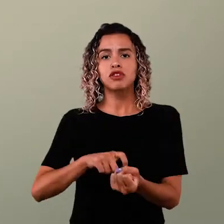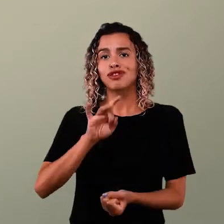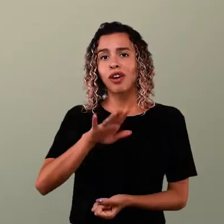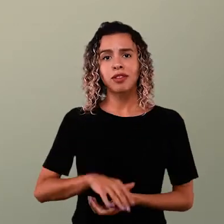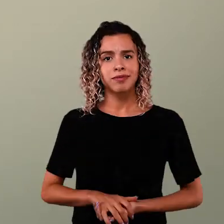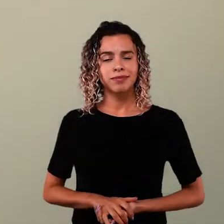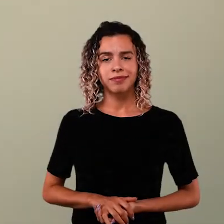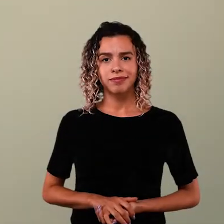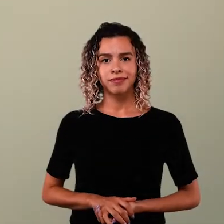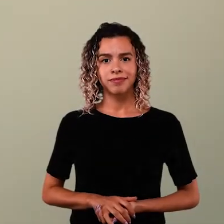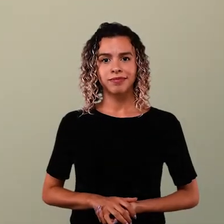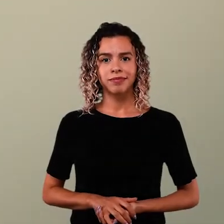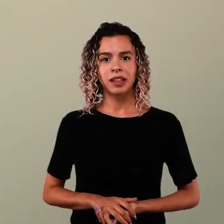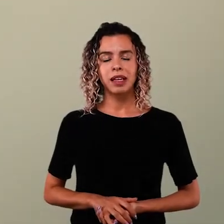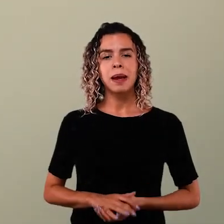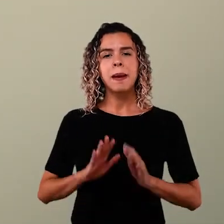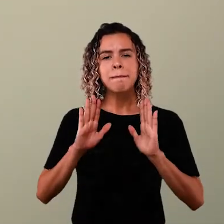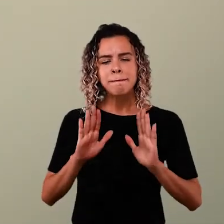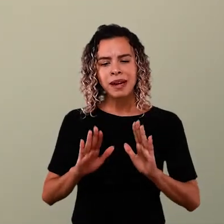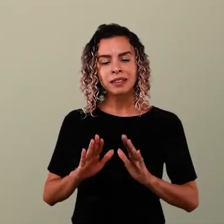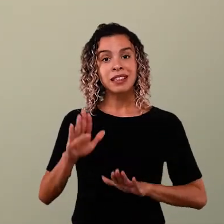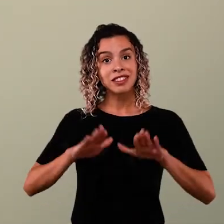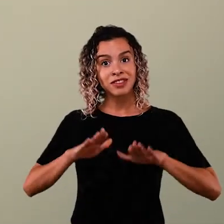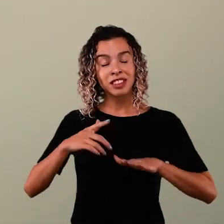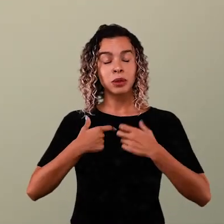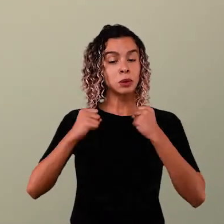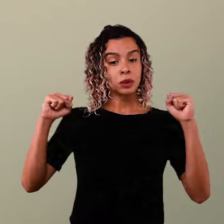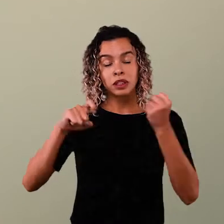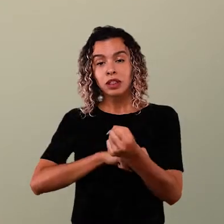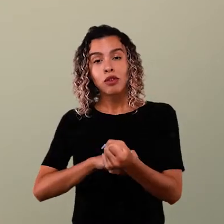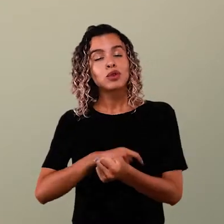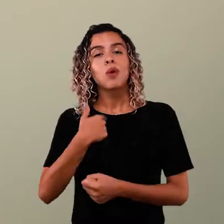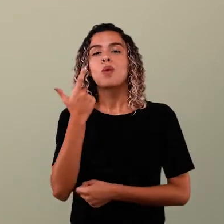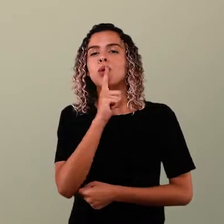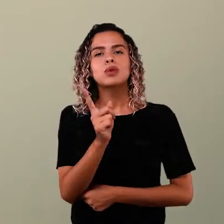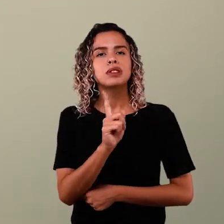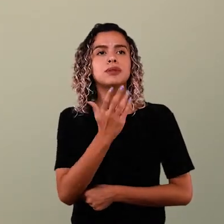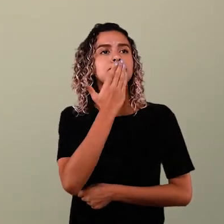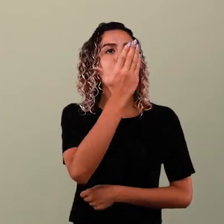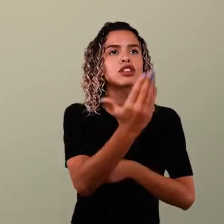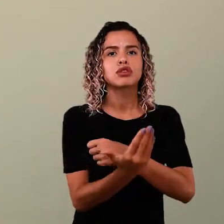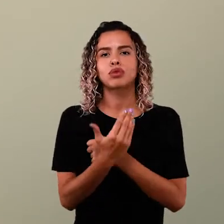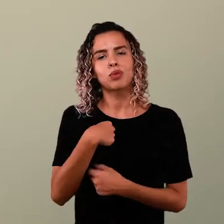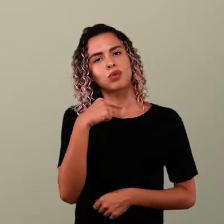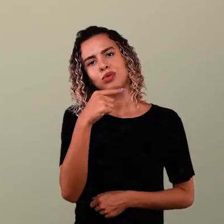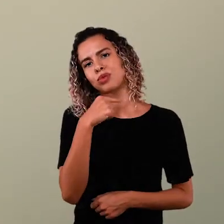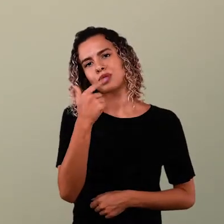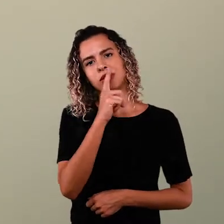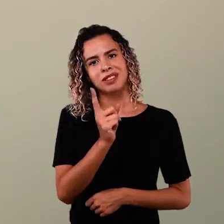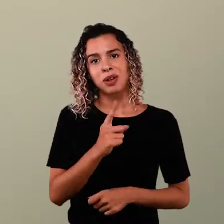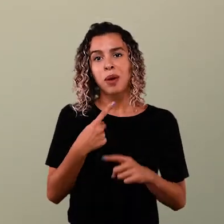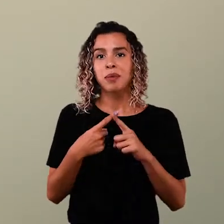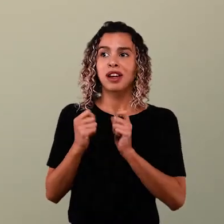nada disso, né? Porém, a gente, quando está nesse estado, não tinha forças para buscar ajuda. Então, nunca